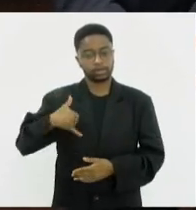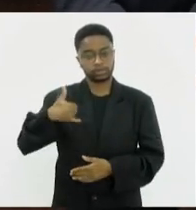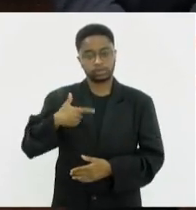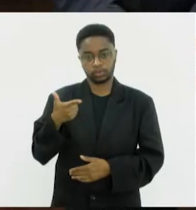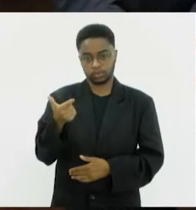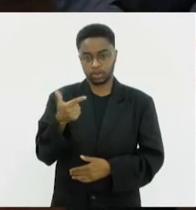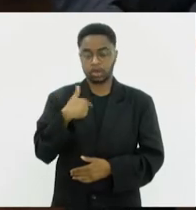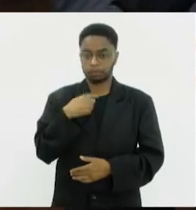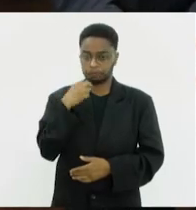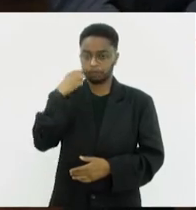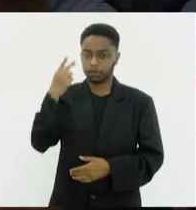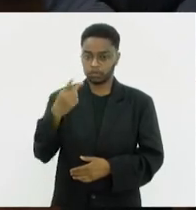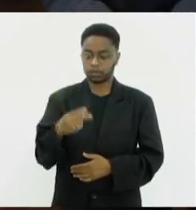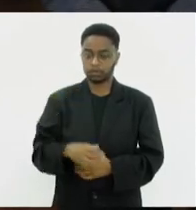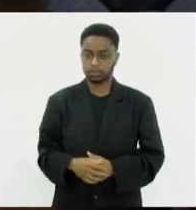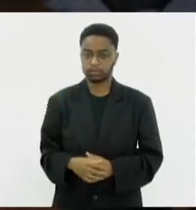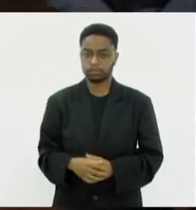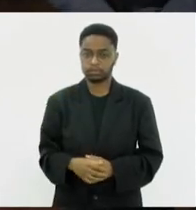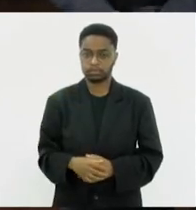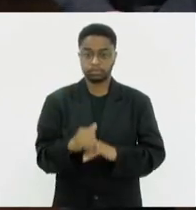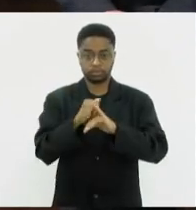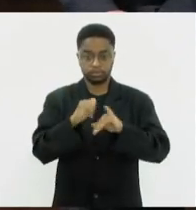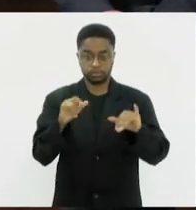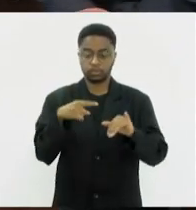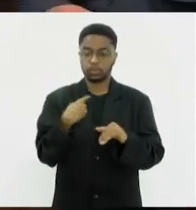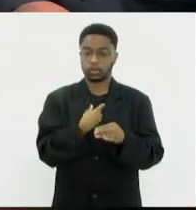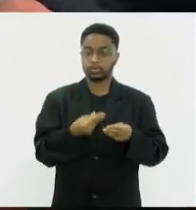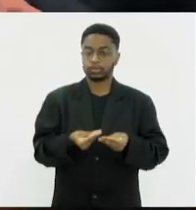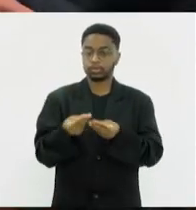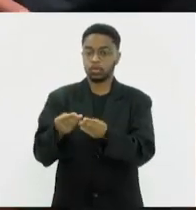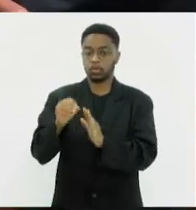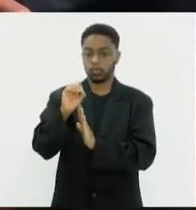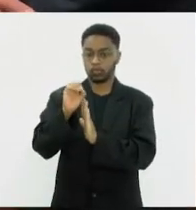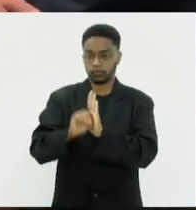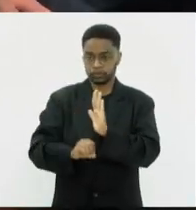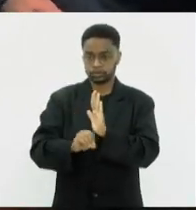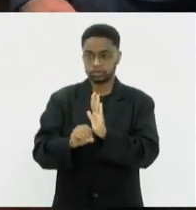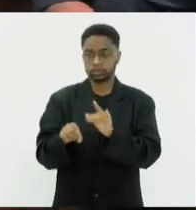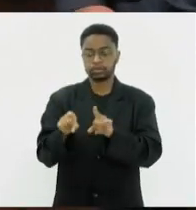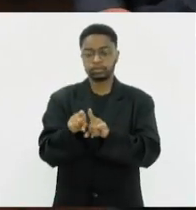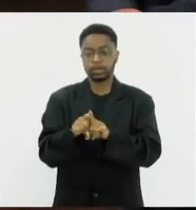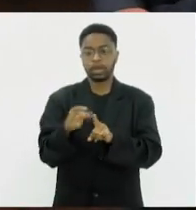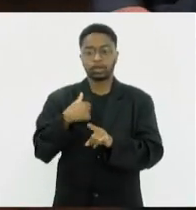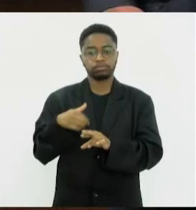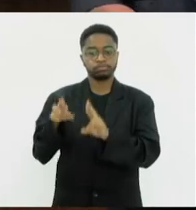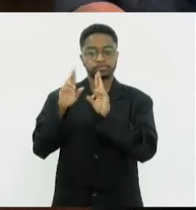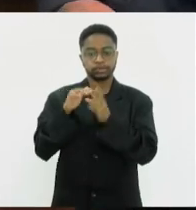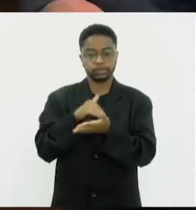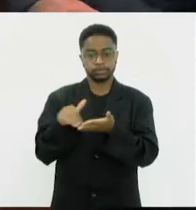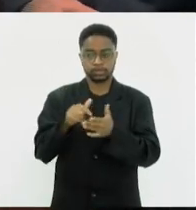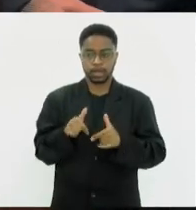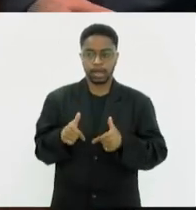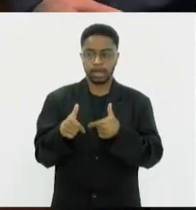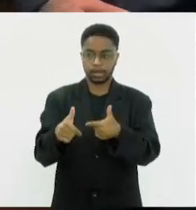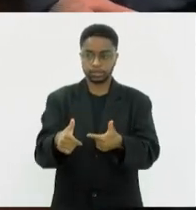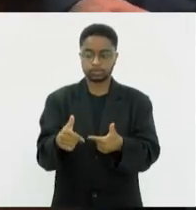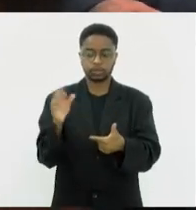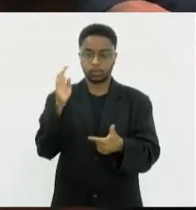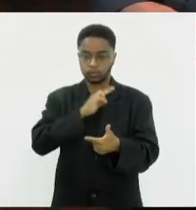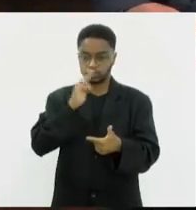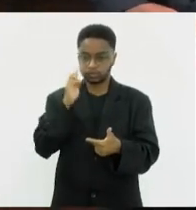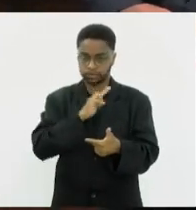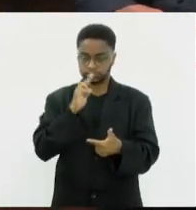tenho vergonha de dizer que nós encaminhamos o ofício e que eu espero que a secretária tome providências